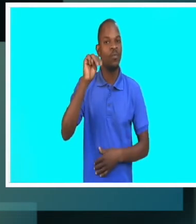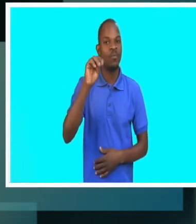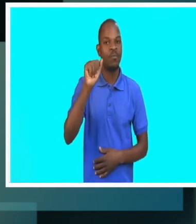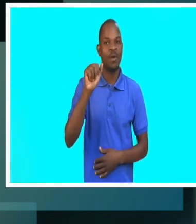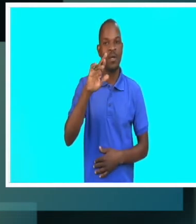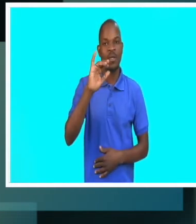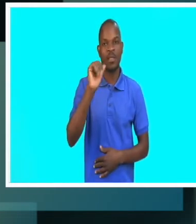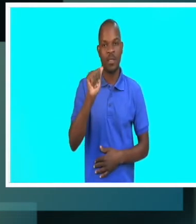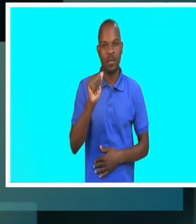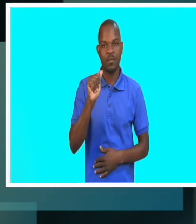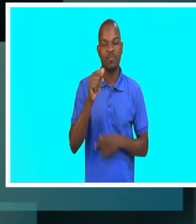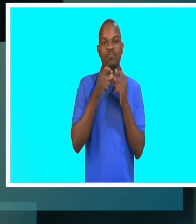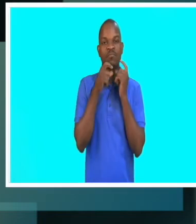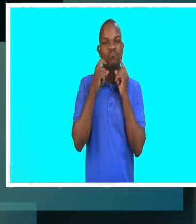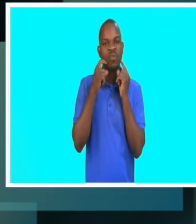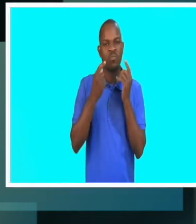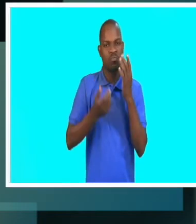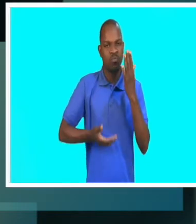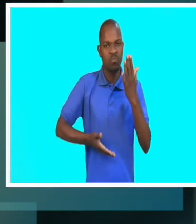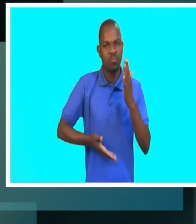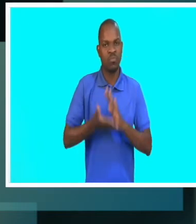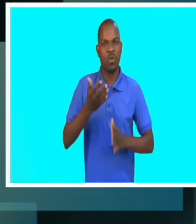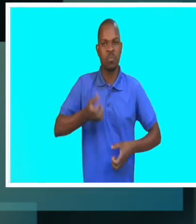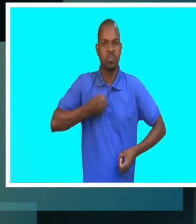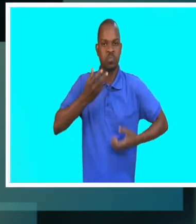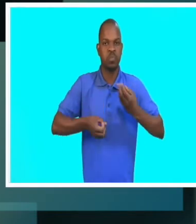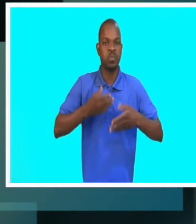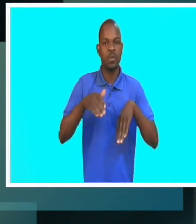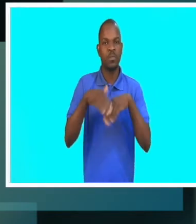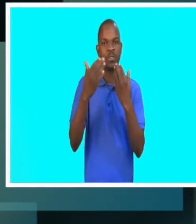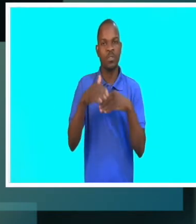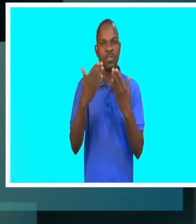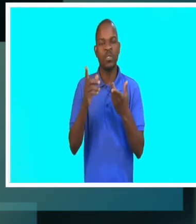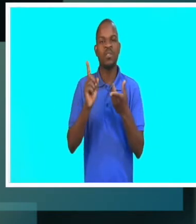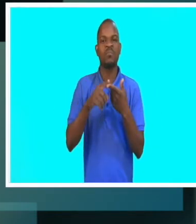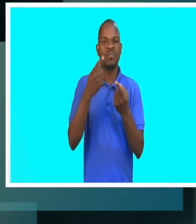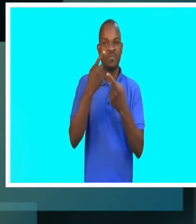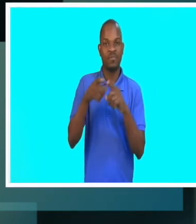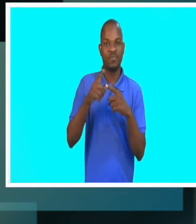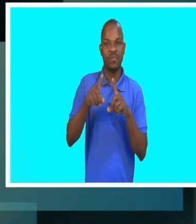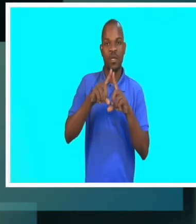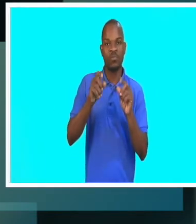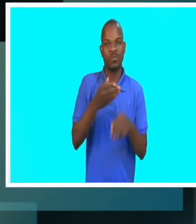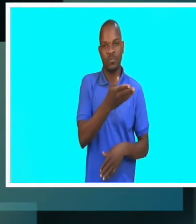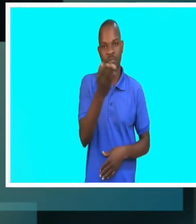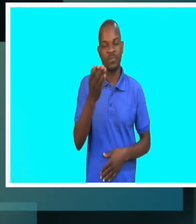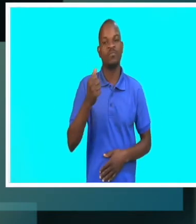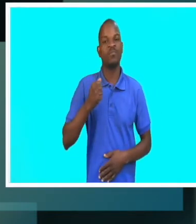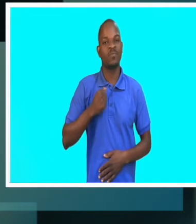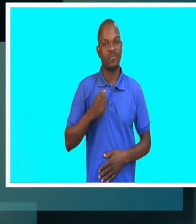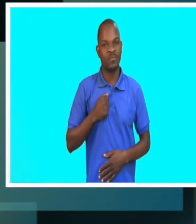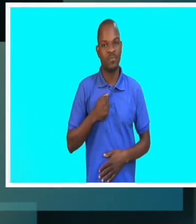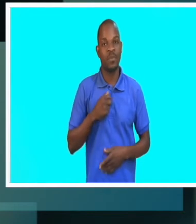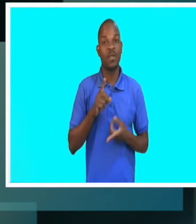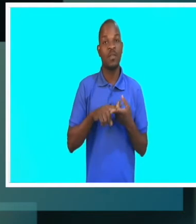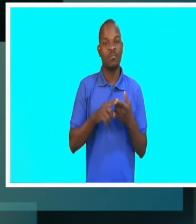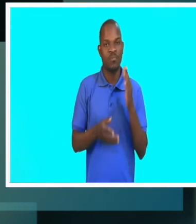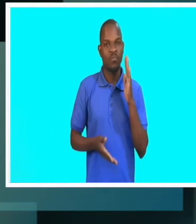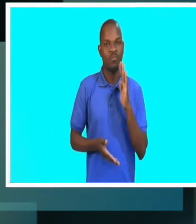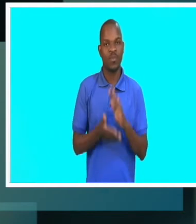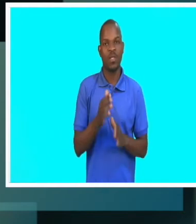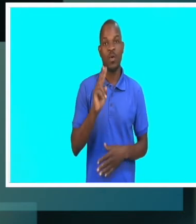contar sobre todo o seu dia a dia e várias curiosidades que o amigo telespectador vai gostar naturalmente.